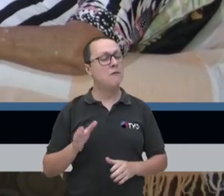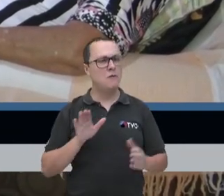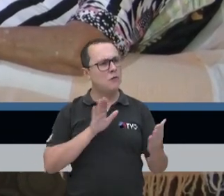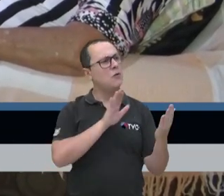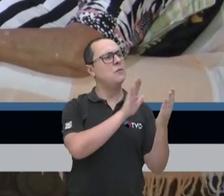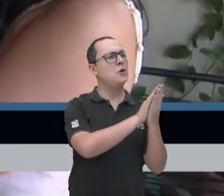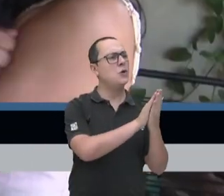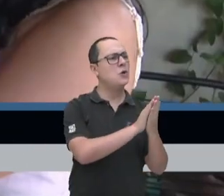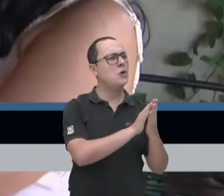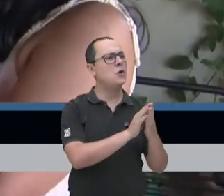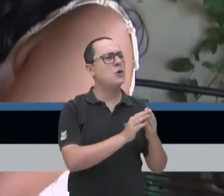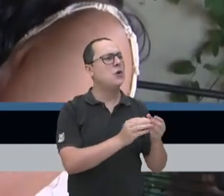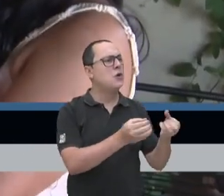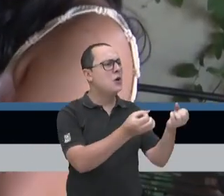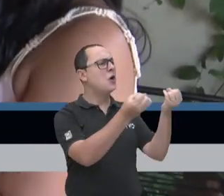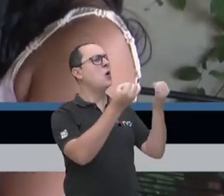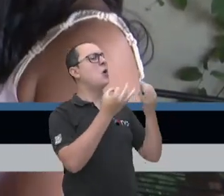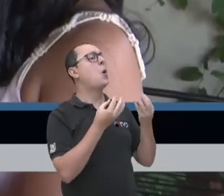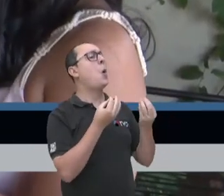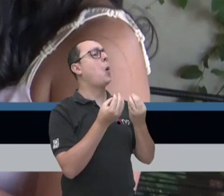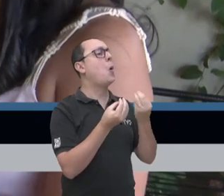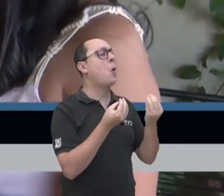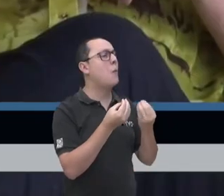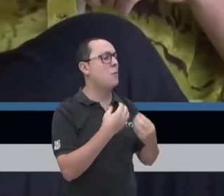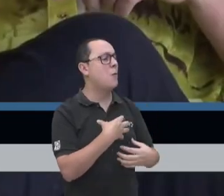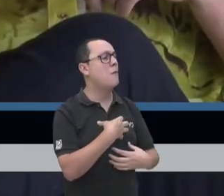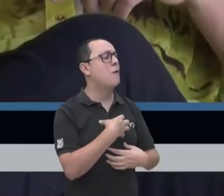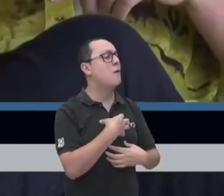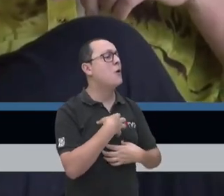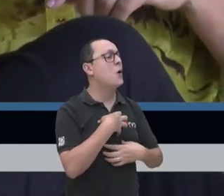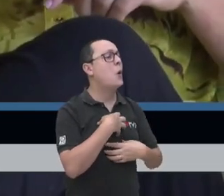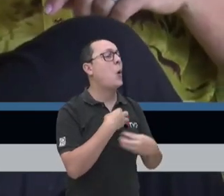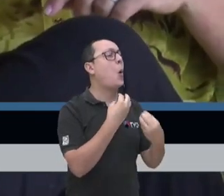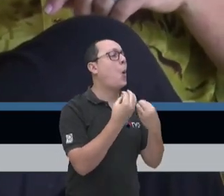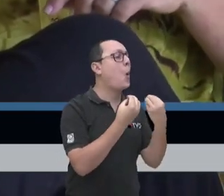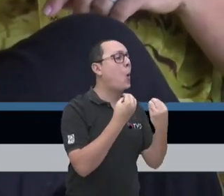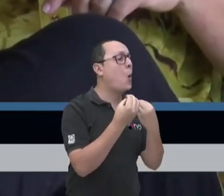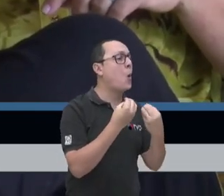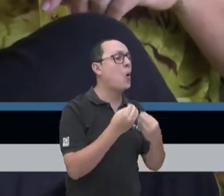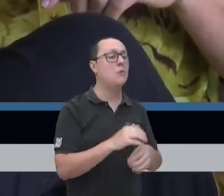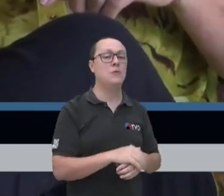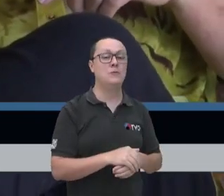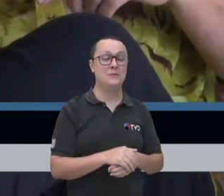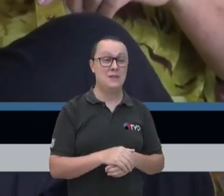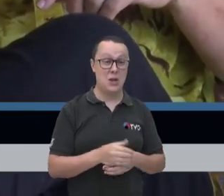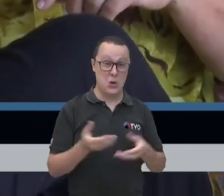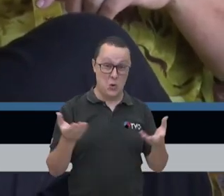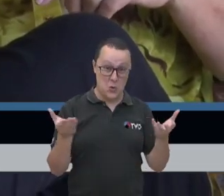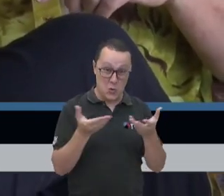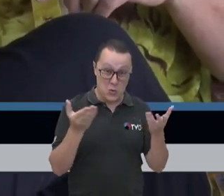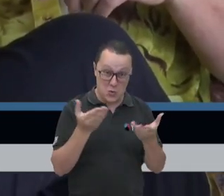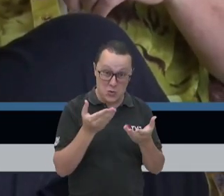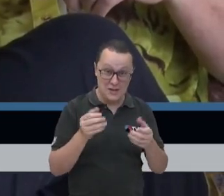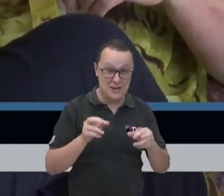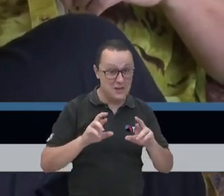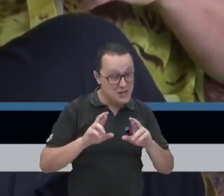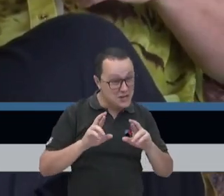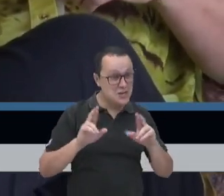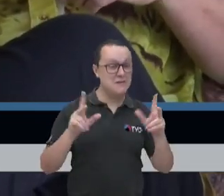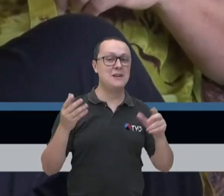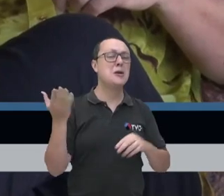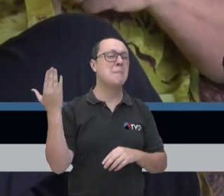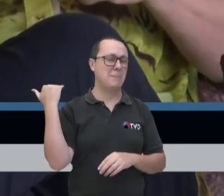literalmente, o que a dona Zildimar tem para contar. Mesmo porque nem sempre ela teve a autonomia que tem hoje.